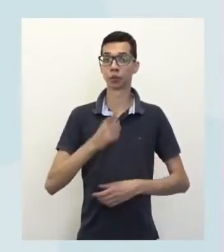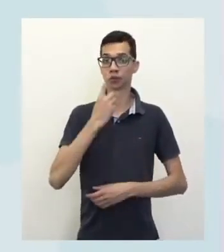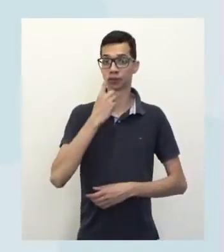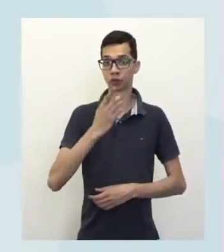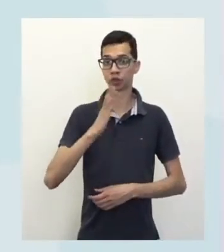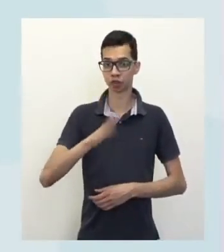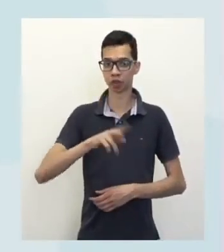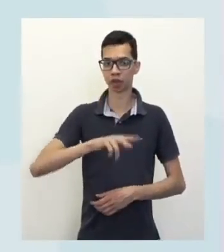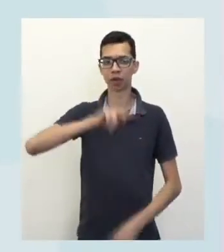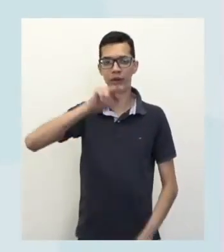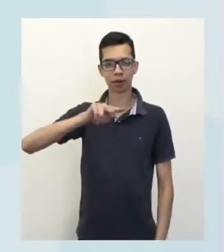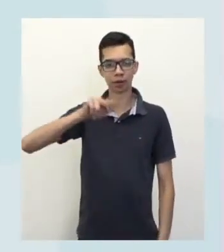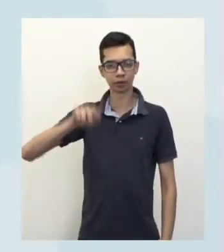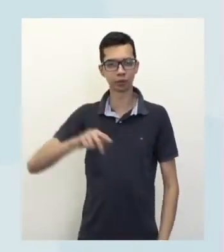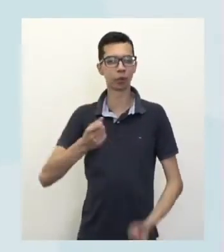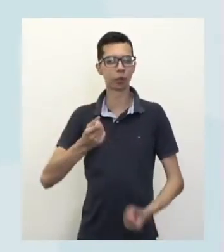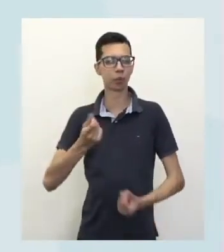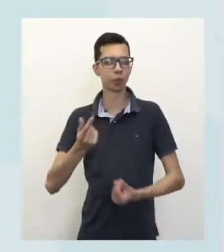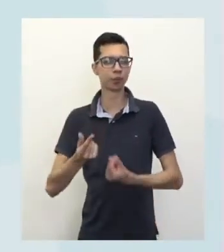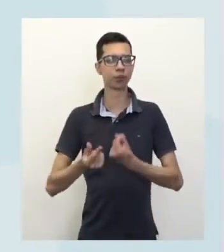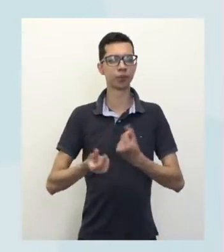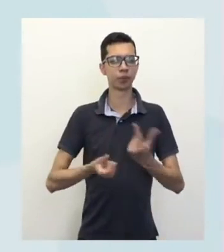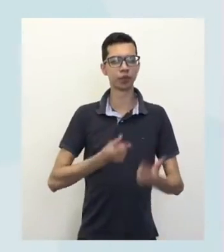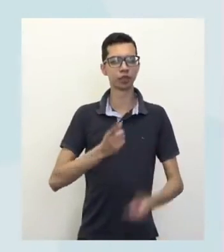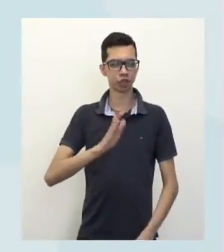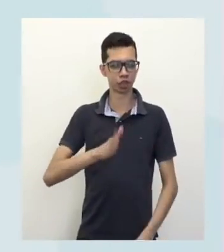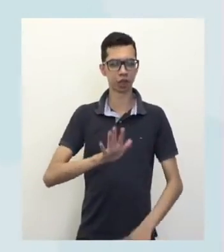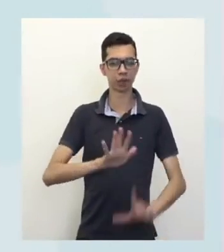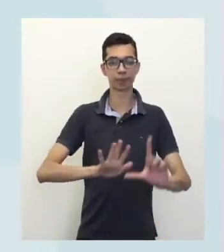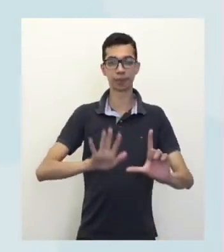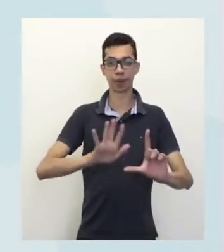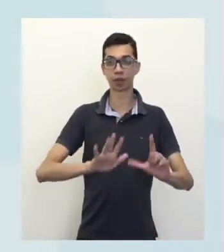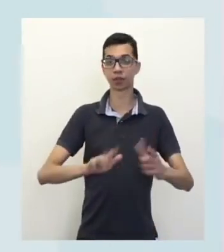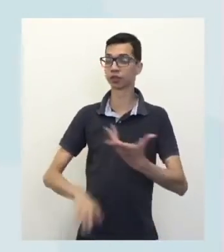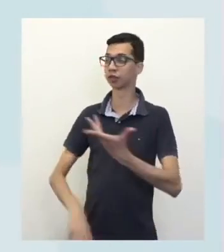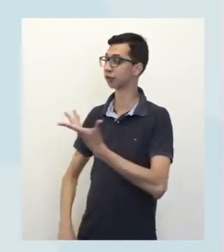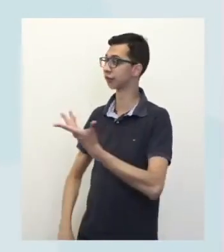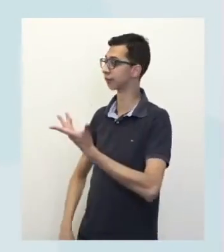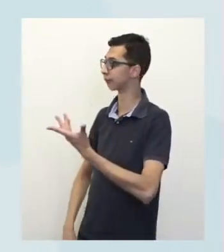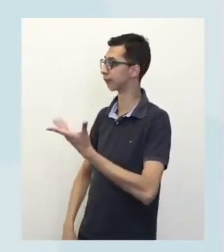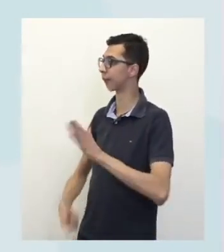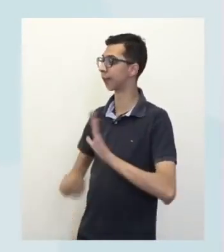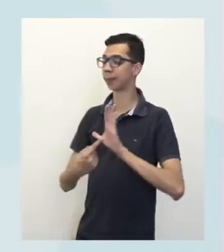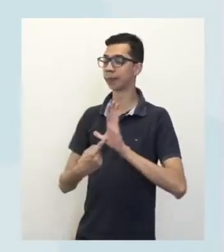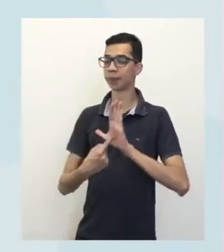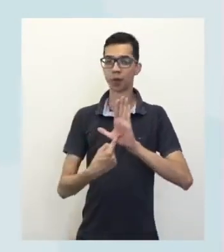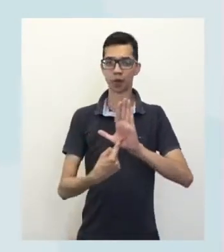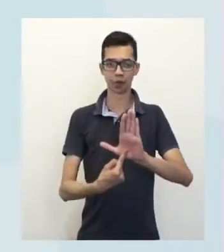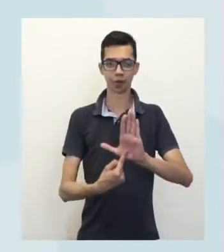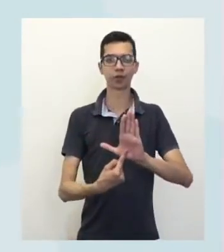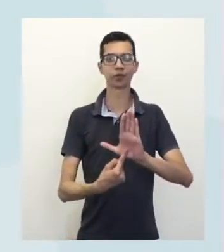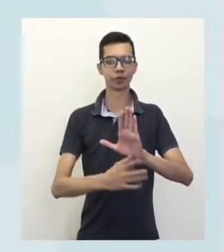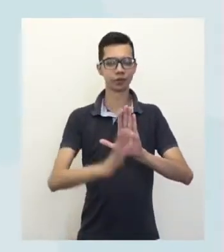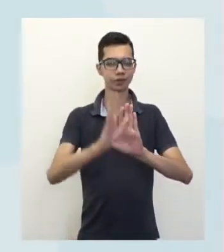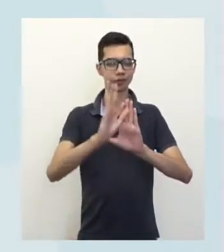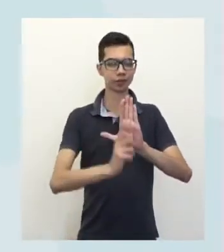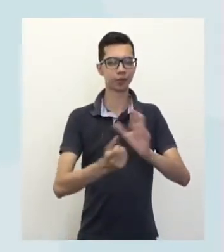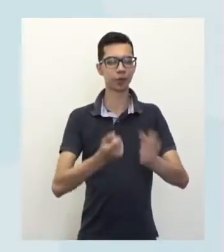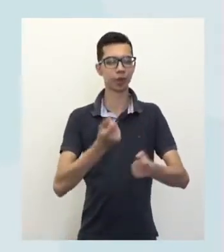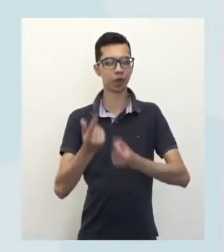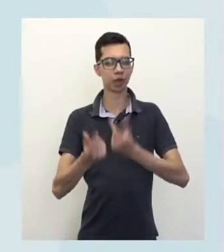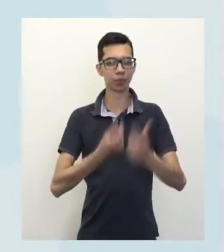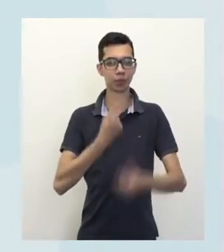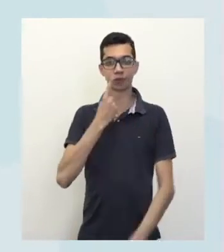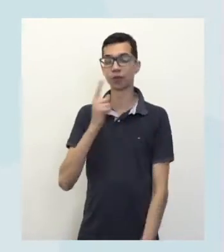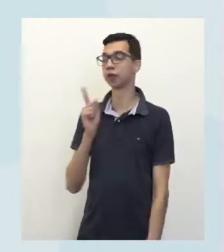um pouquinho sobre isso, ter visto algum tipo de imagem. A gente trouxe aí para vocês também alguns símbolos, né, que representam